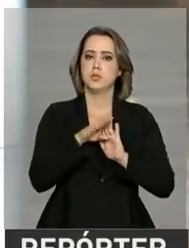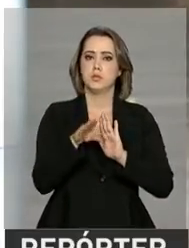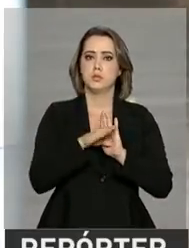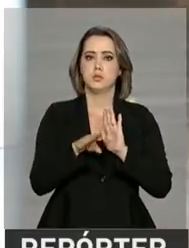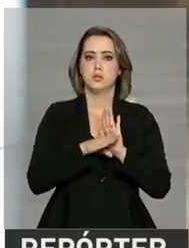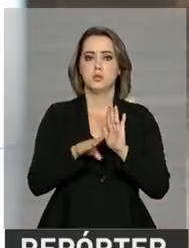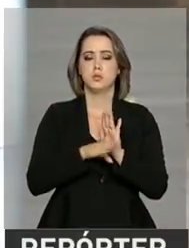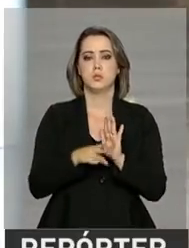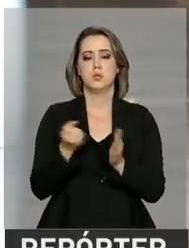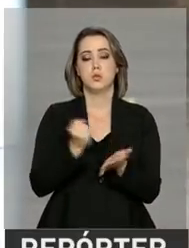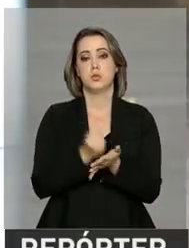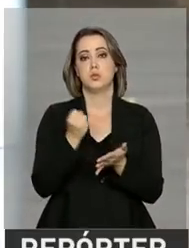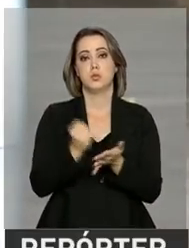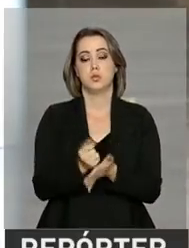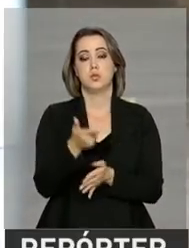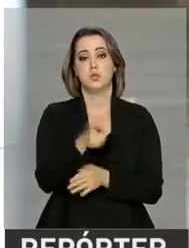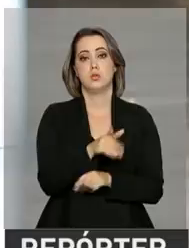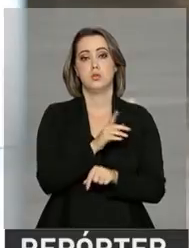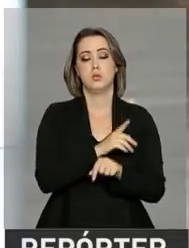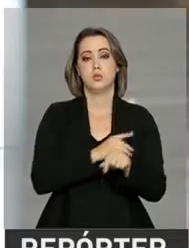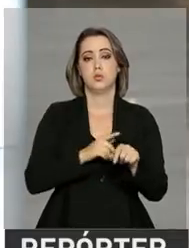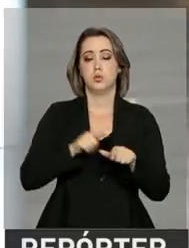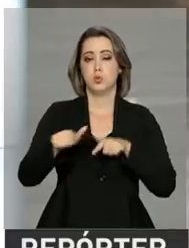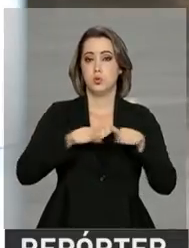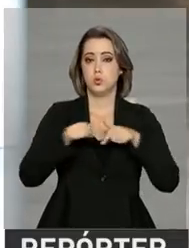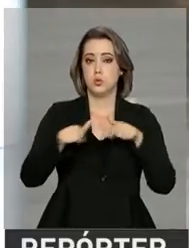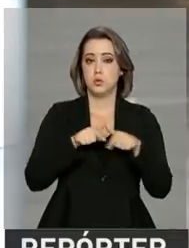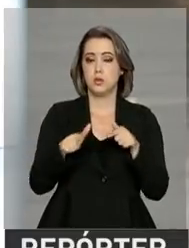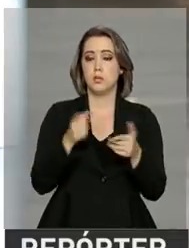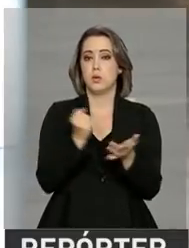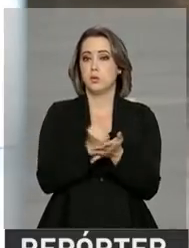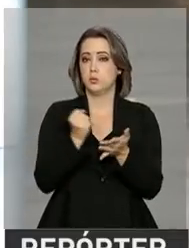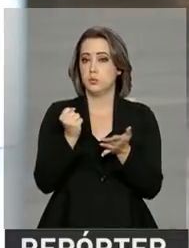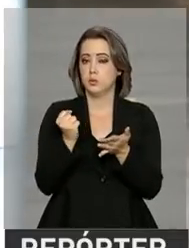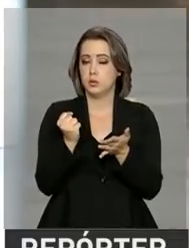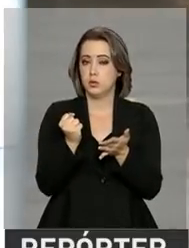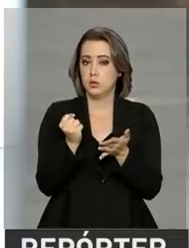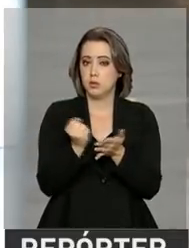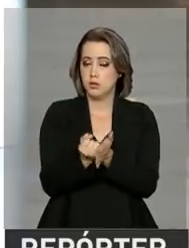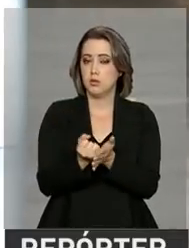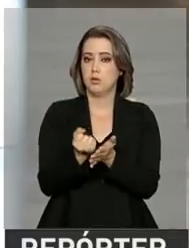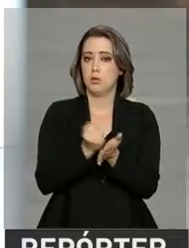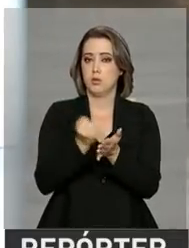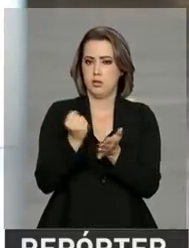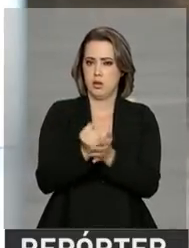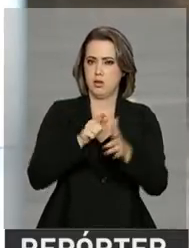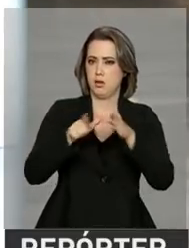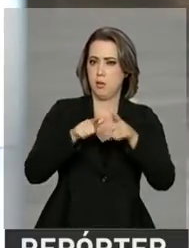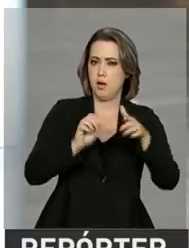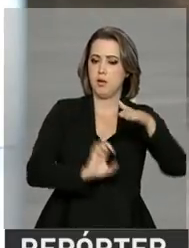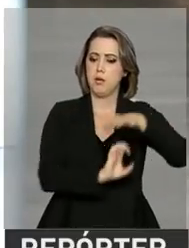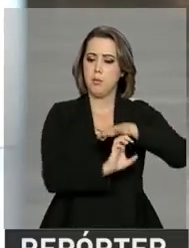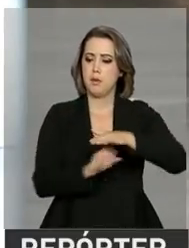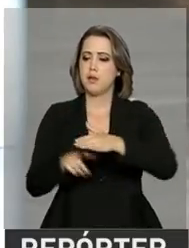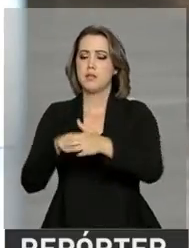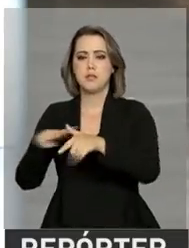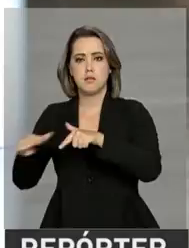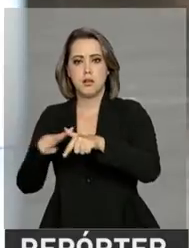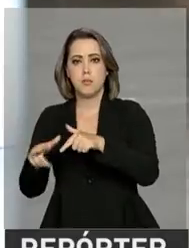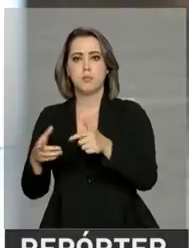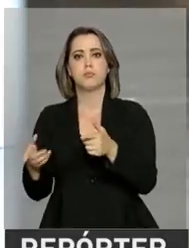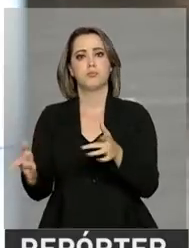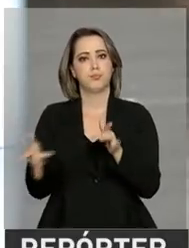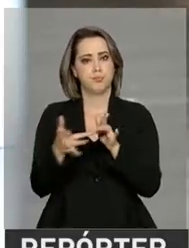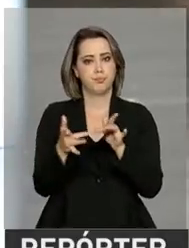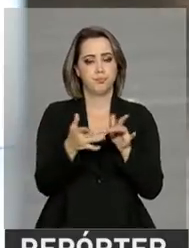regulamenta a terceirização. Para ele, a contratação de empresas por meio da terceirização é uma das saídas para o país sair da crise, pois tem